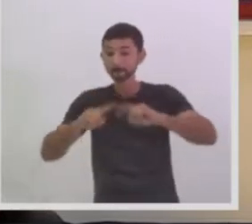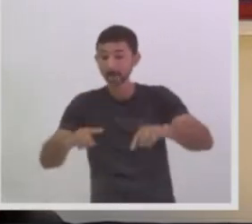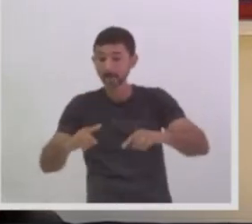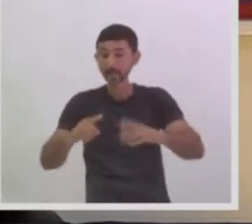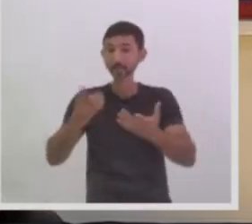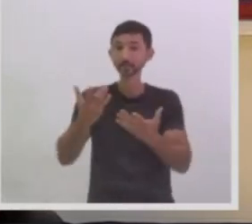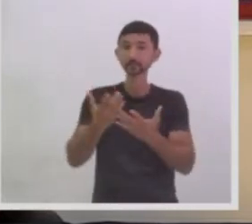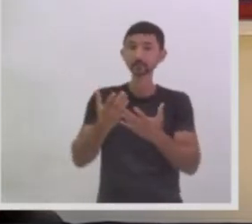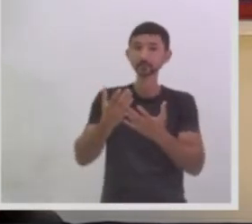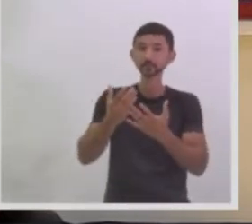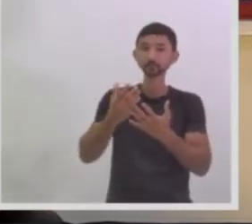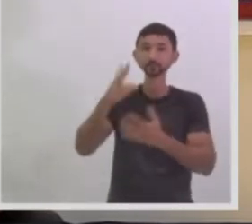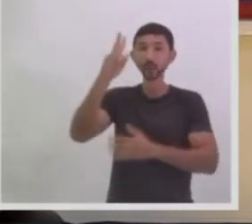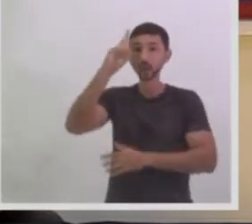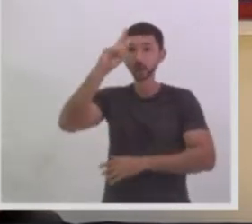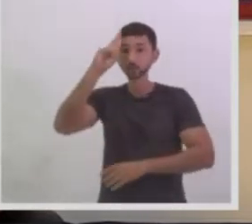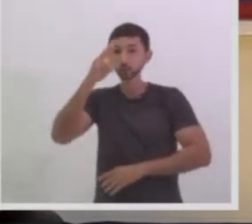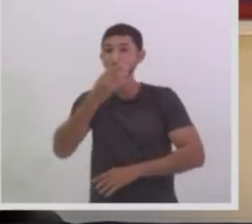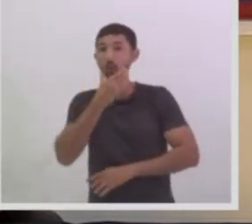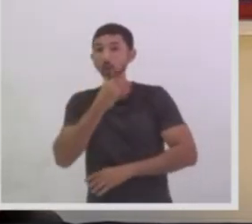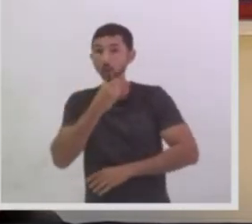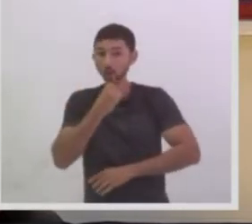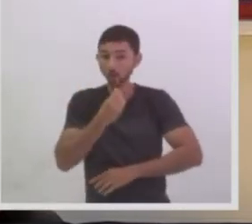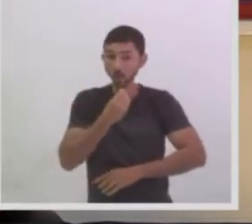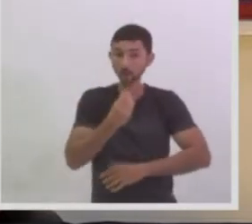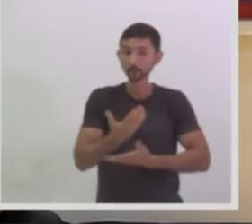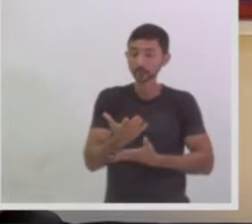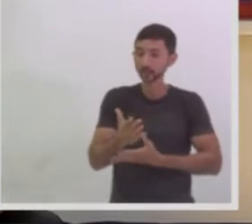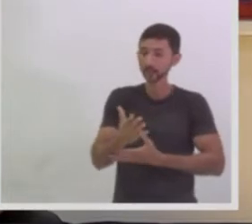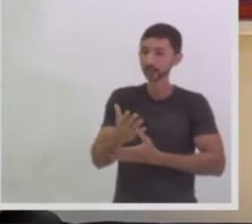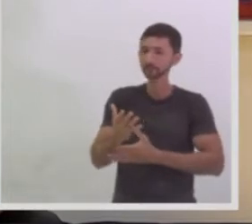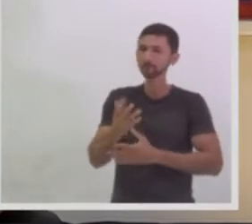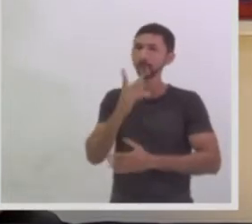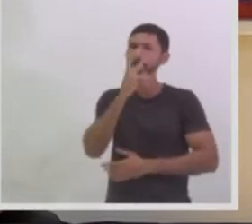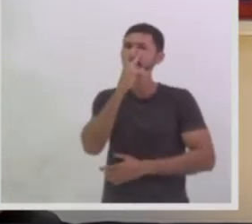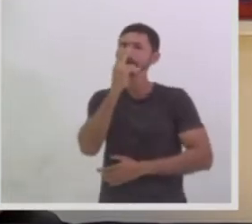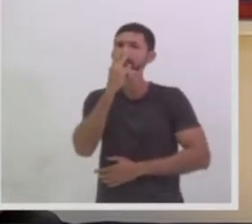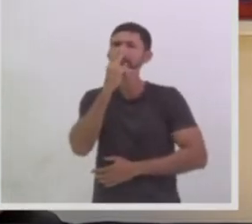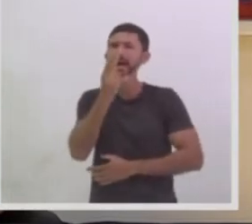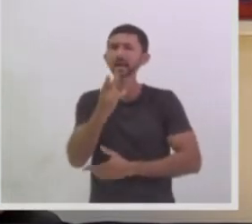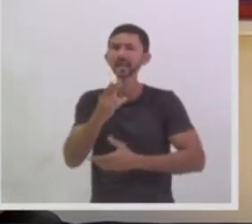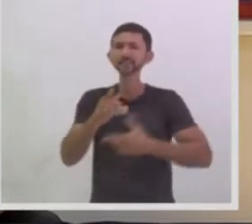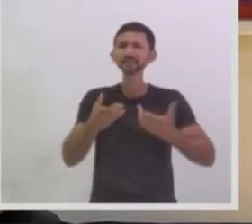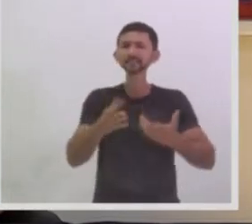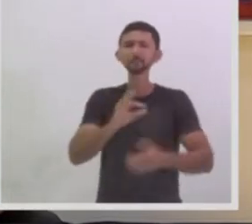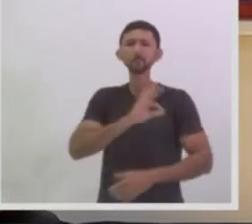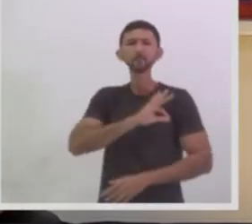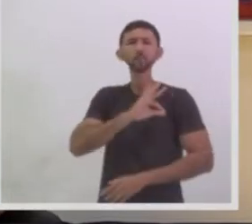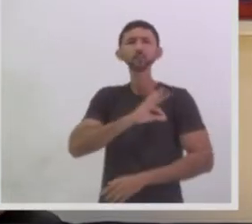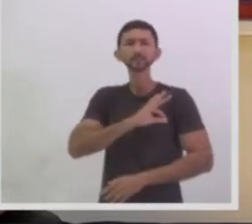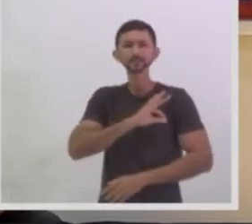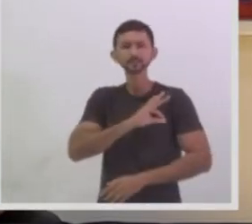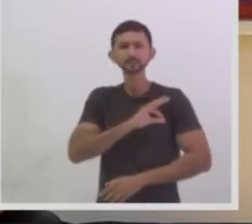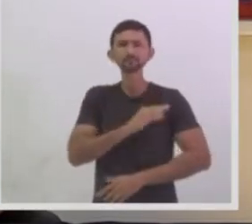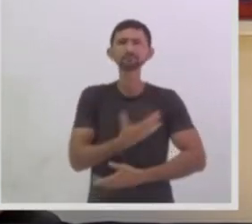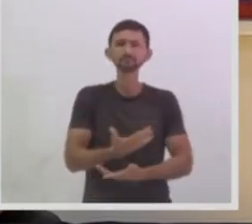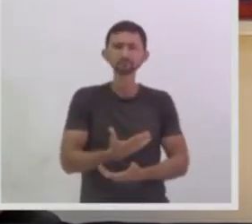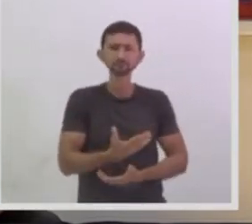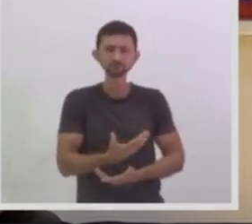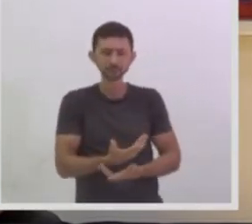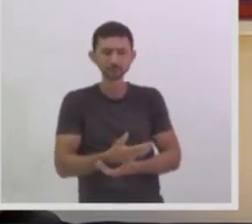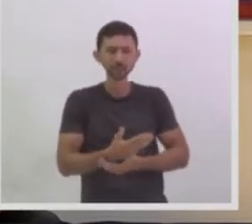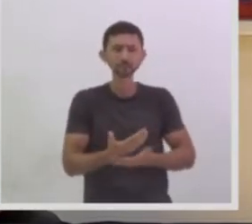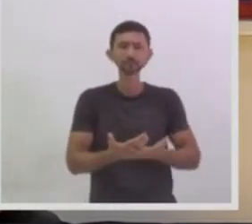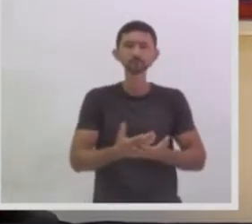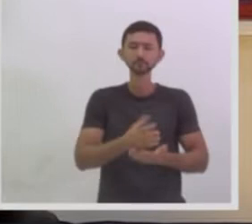o historiador, pessoal, ele é muito mais semelhante ao trabalho de um investigador de polícia. O investigador de polícia